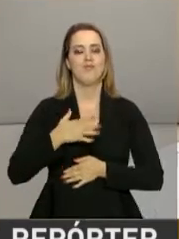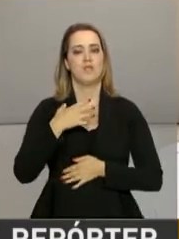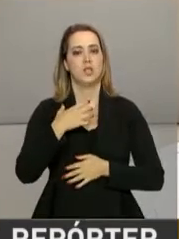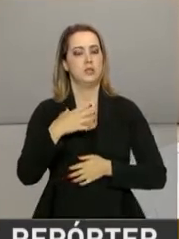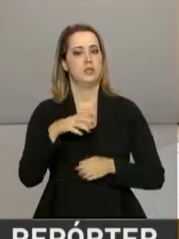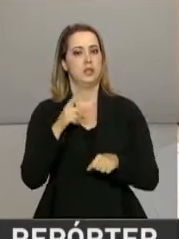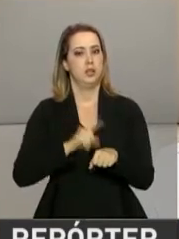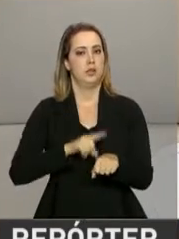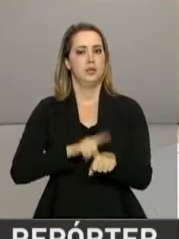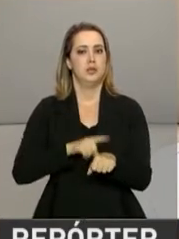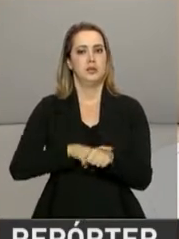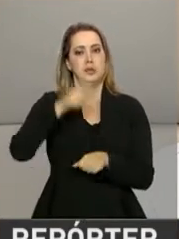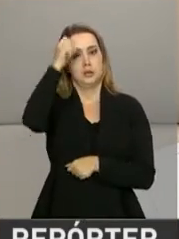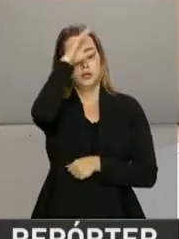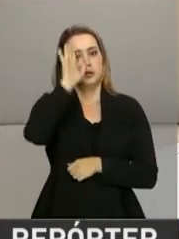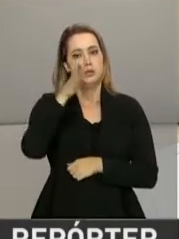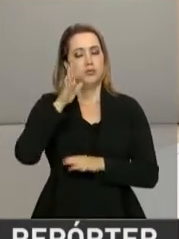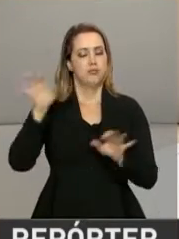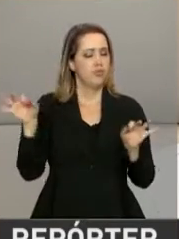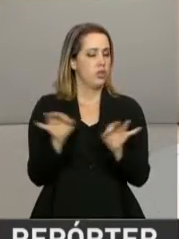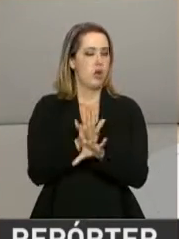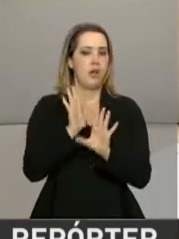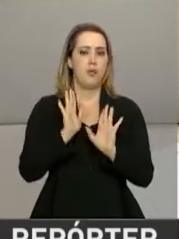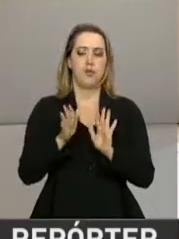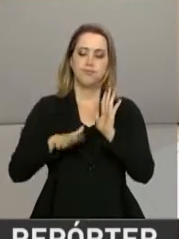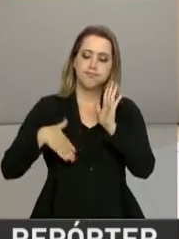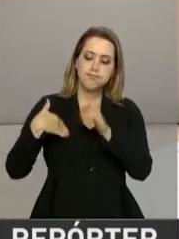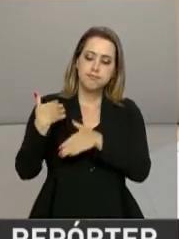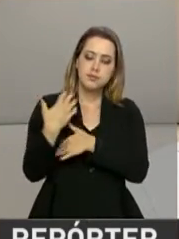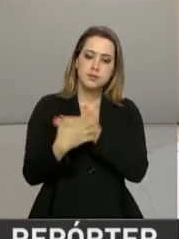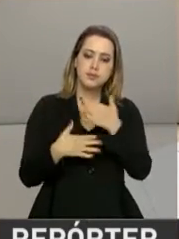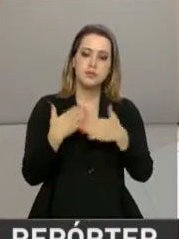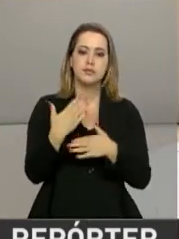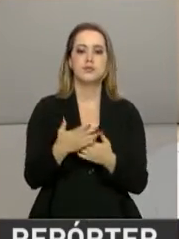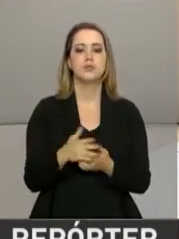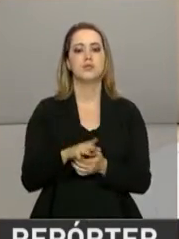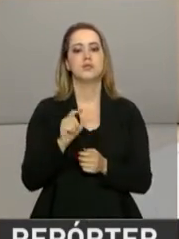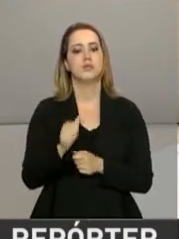difícil já passou. Agora, para frente, é melhorar.